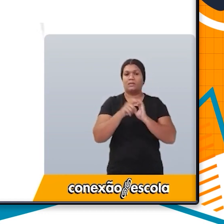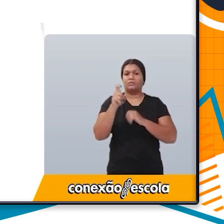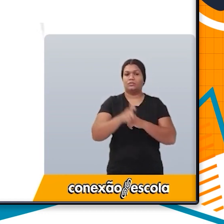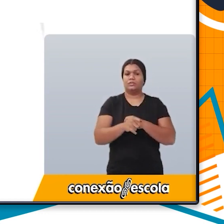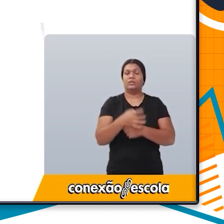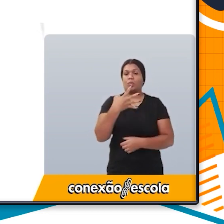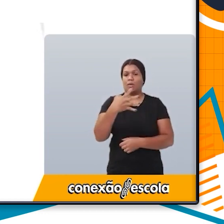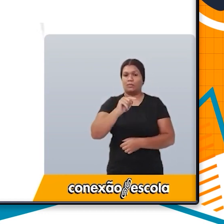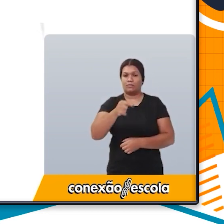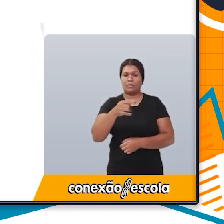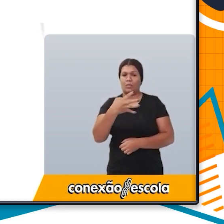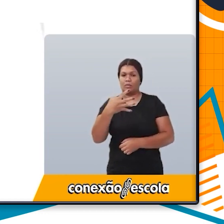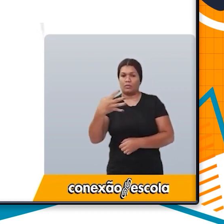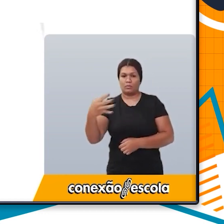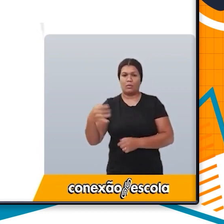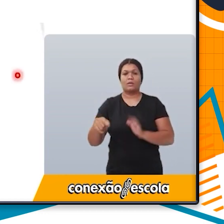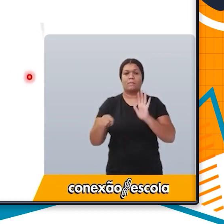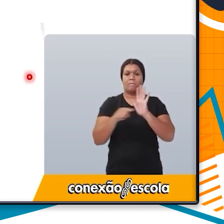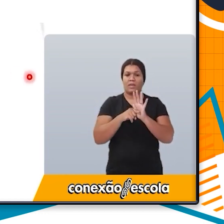4,44 menos